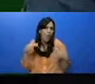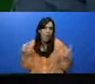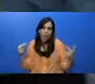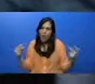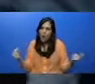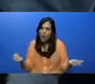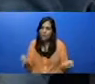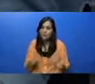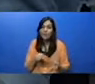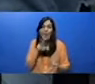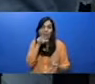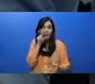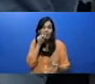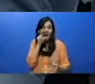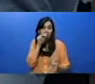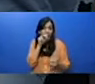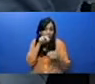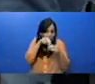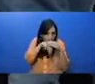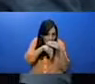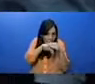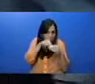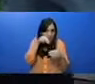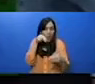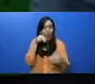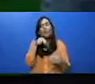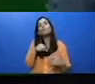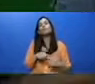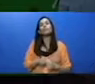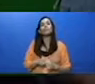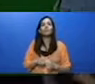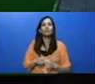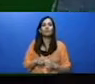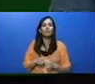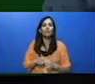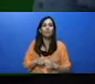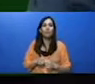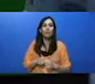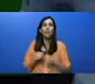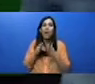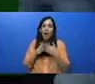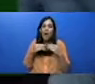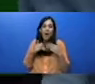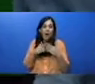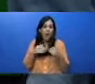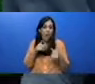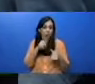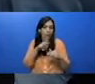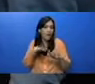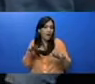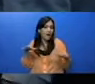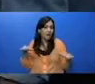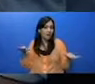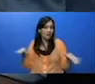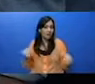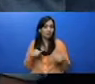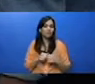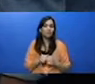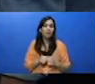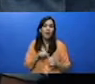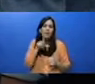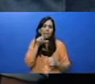o pato mergulhão, peixe-boi da Amazônia, o peixe-boi marinho, pintor